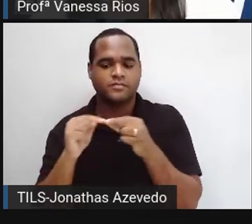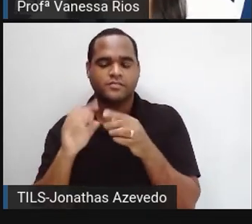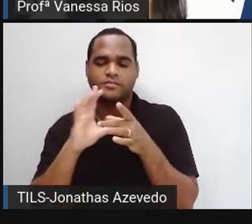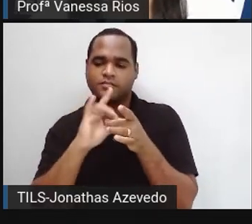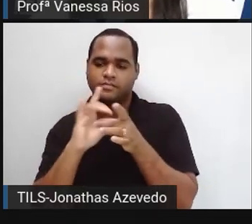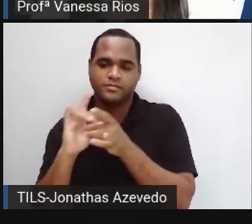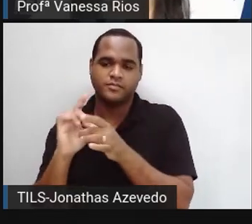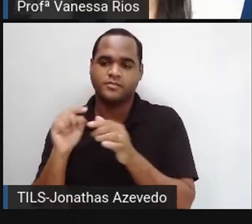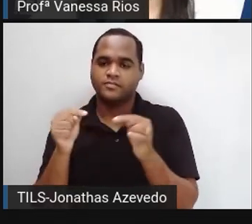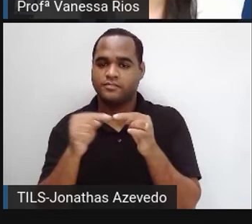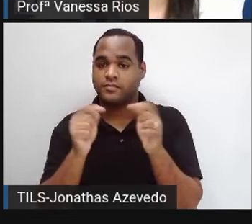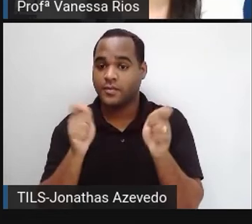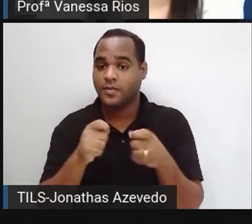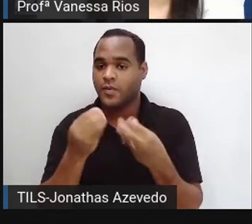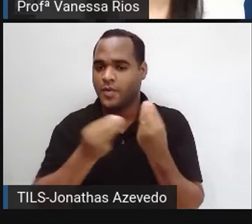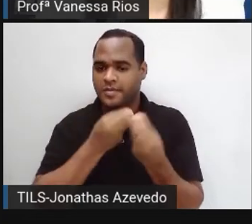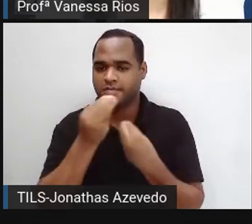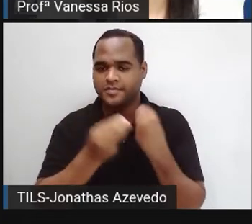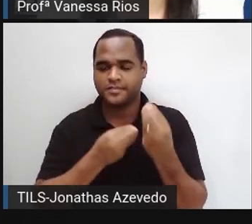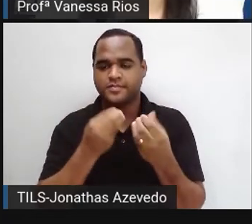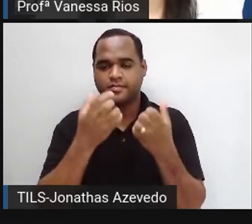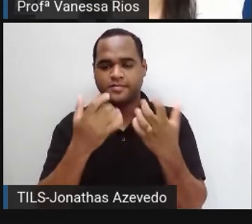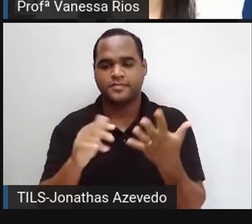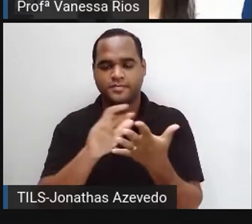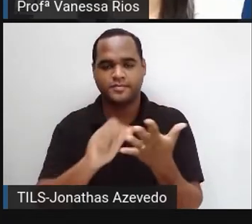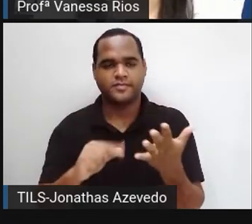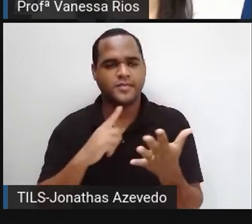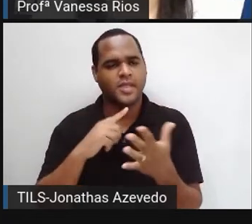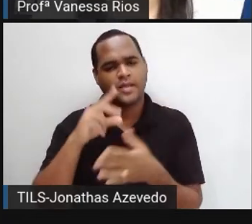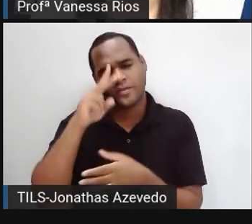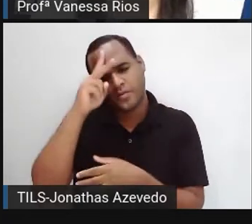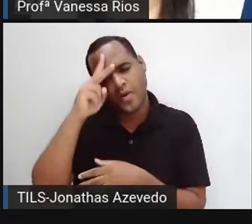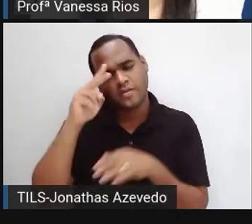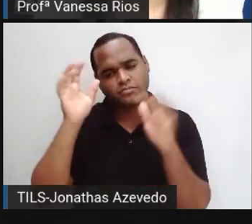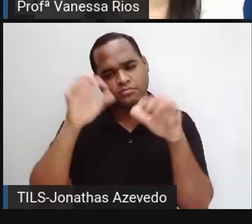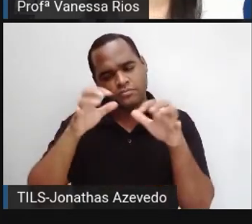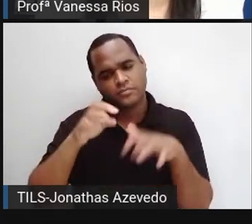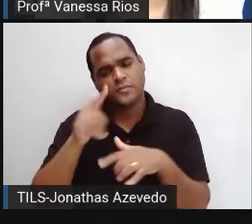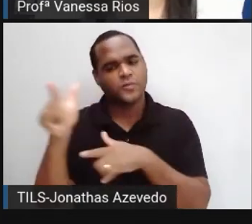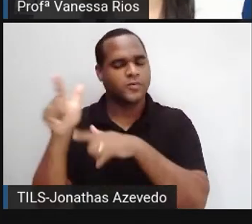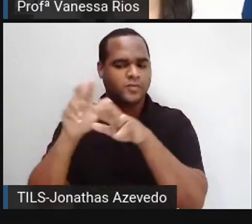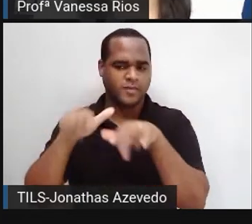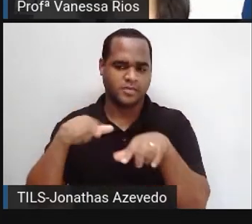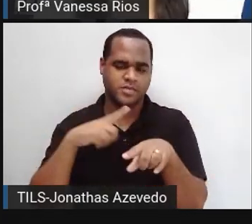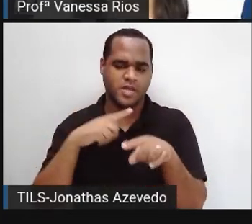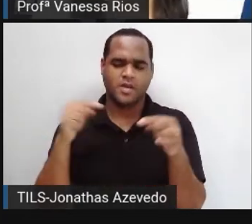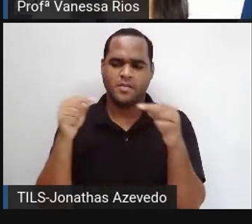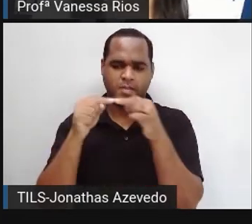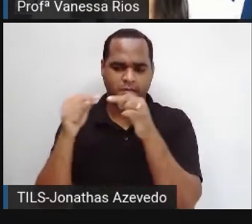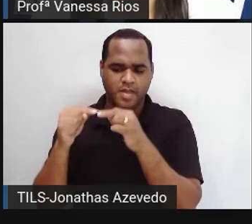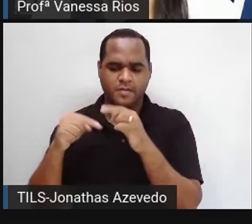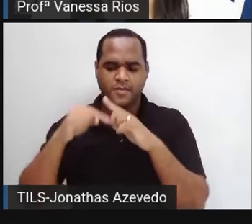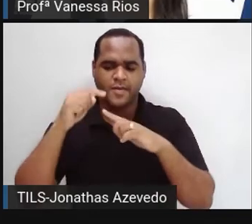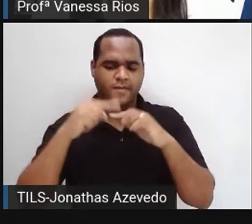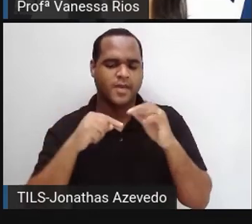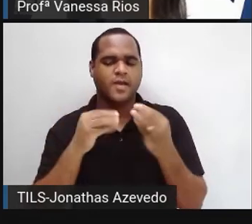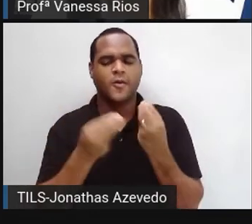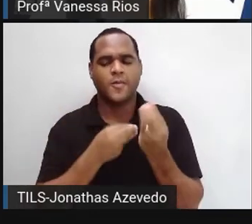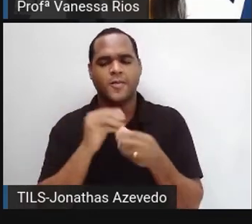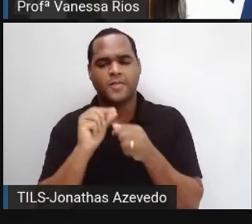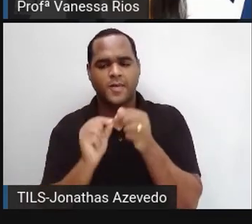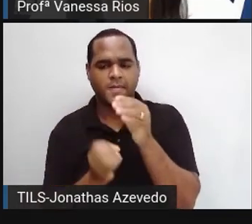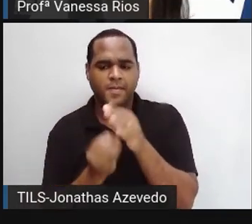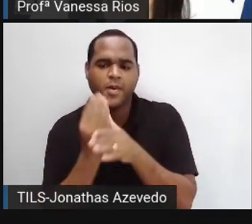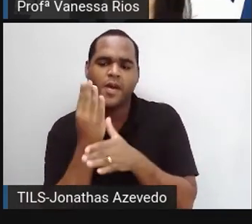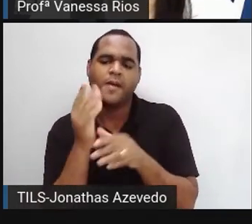da história. Além de uma história com chuva e de outras situações, outros instrumentos também podem ser